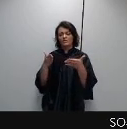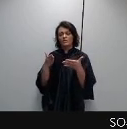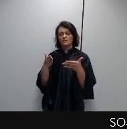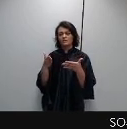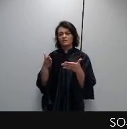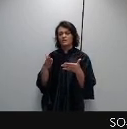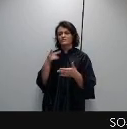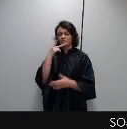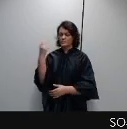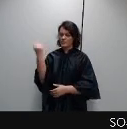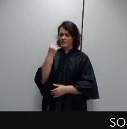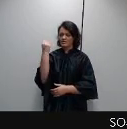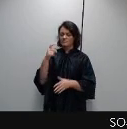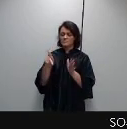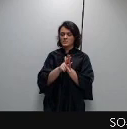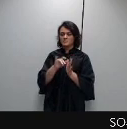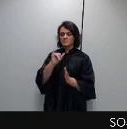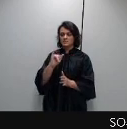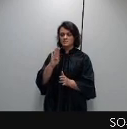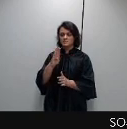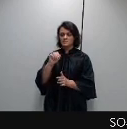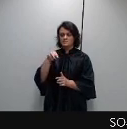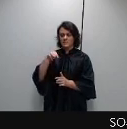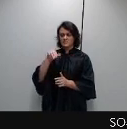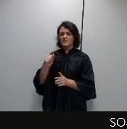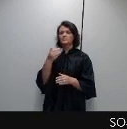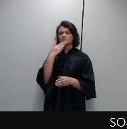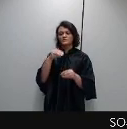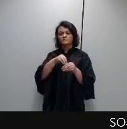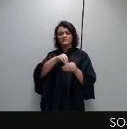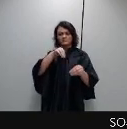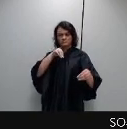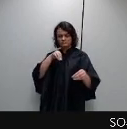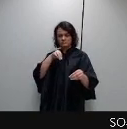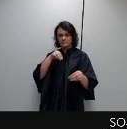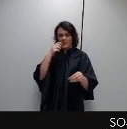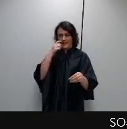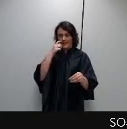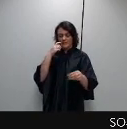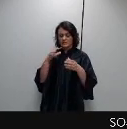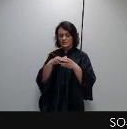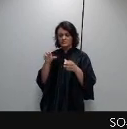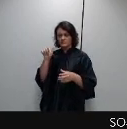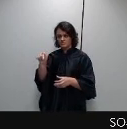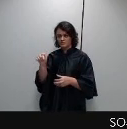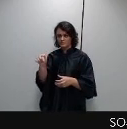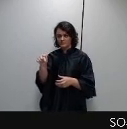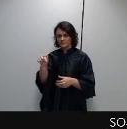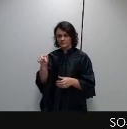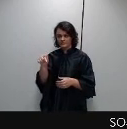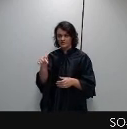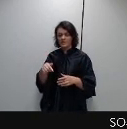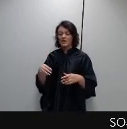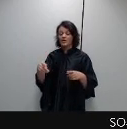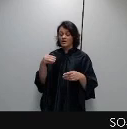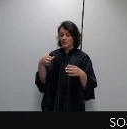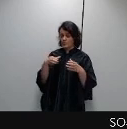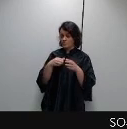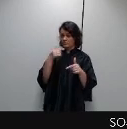agravo interno do IBAMA para afastar a incidência da súmula 7 vencidos os ministros